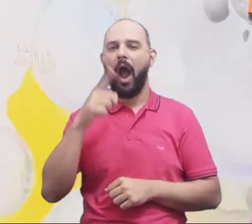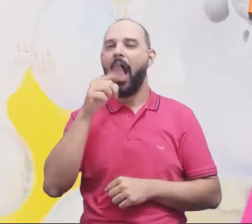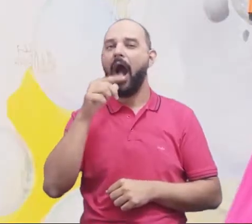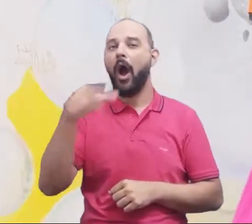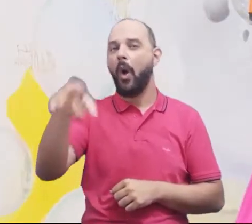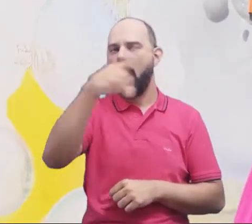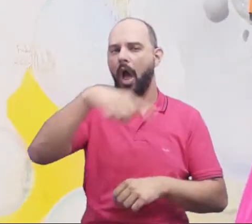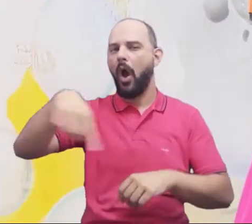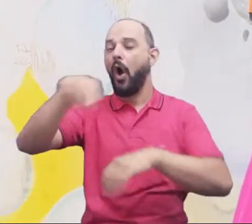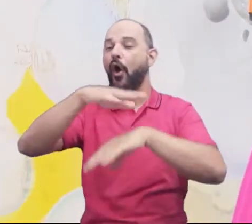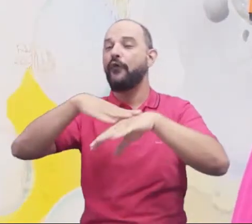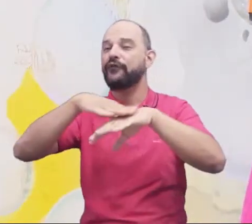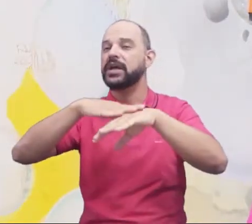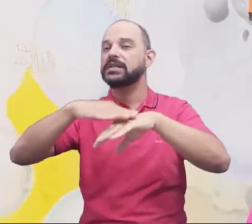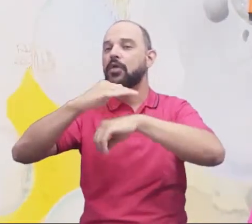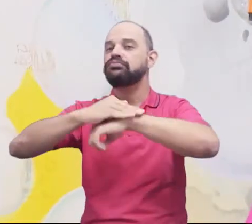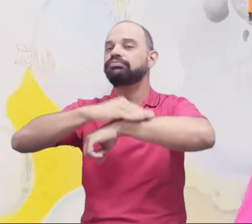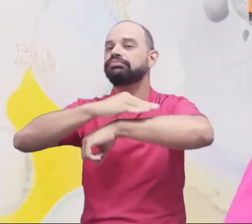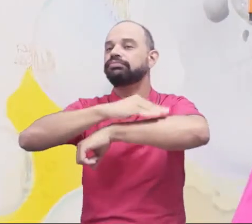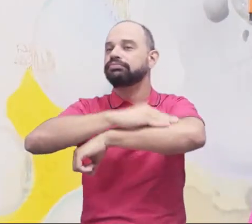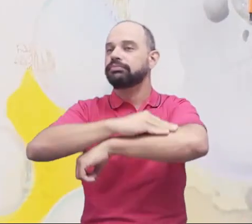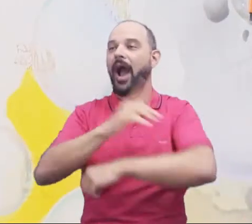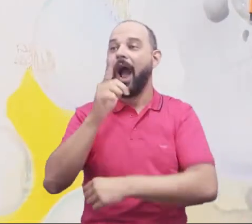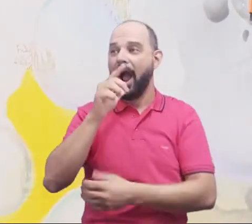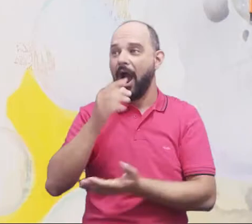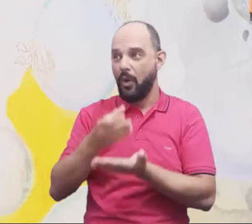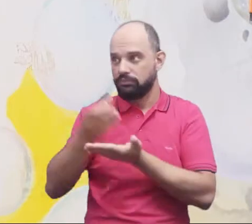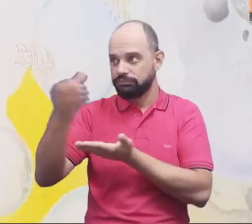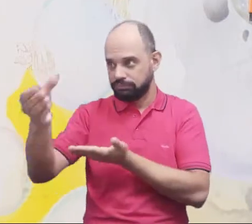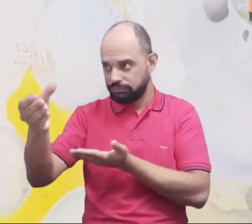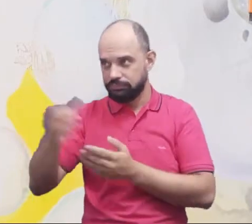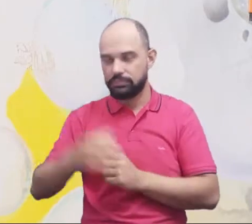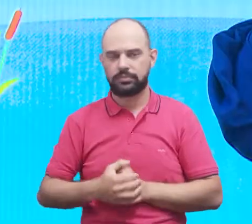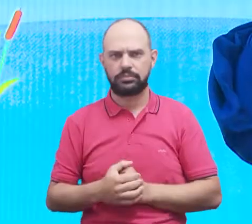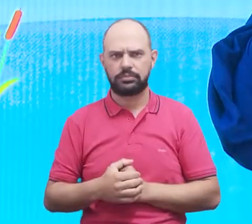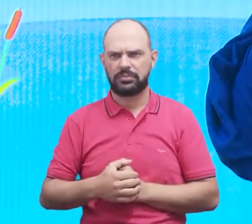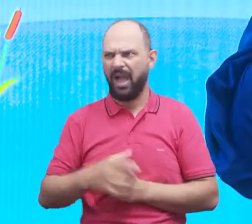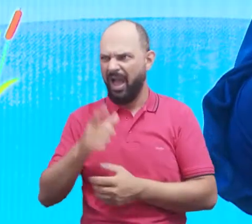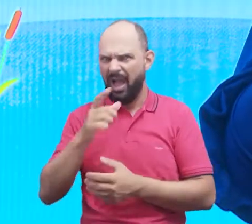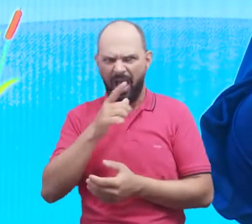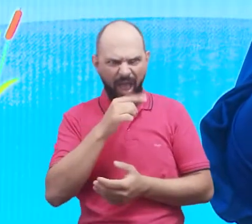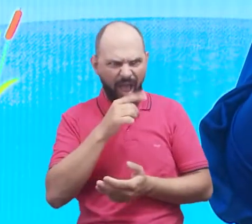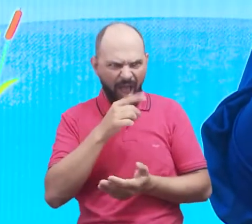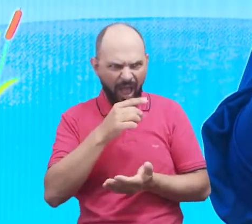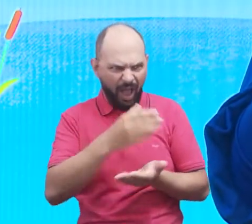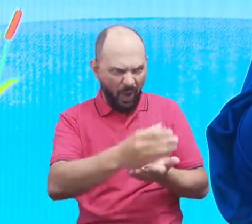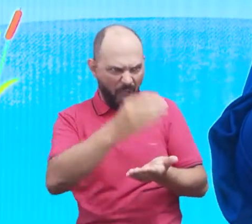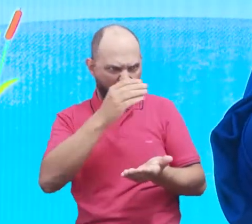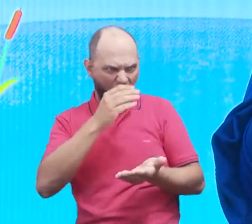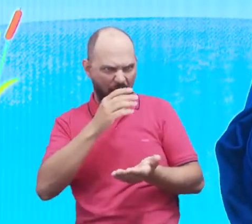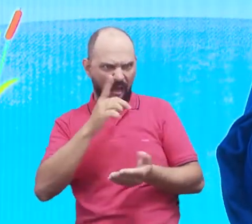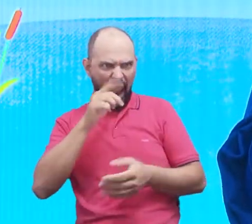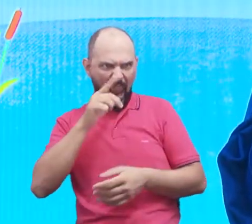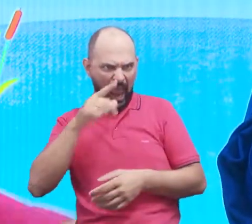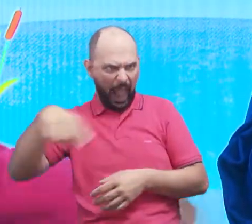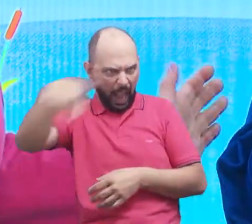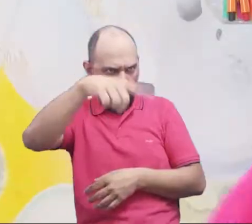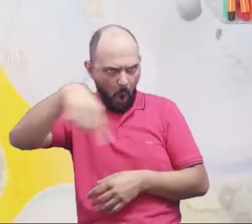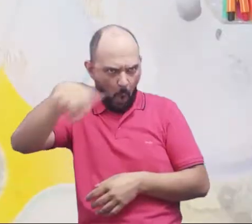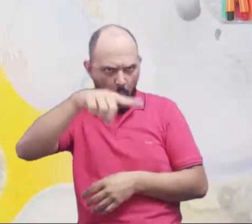Eu estava lá na lagoa conversando com as ranzinhas e trouxe esse copo d'água para a senhora. Essa água da